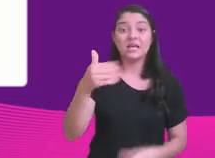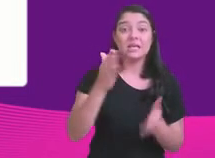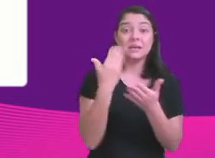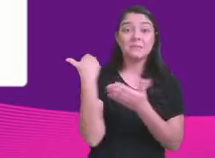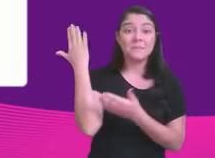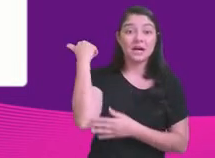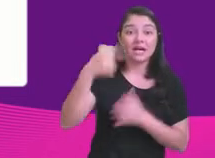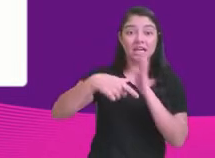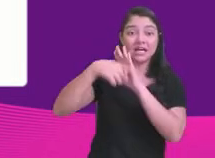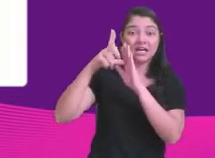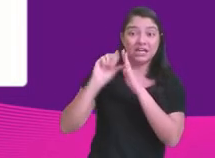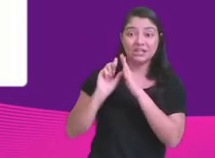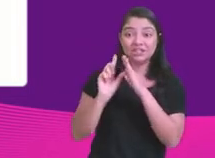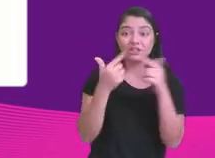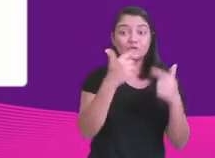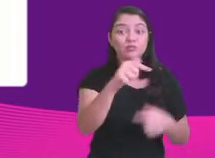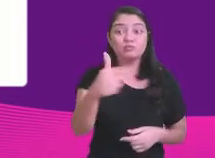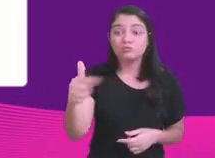essa complicação